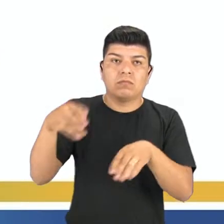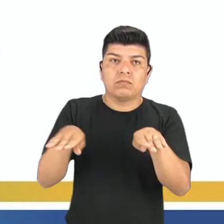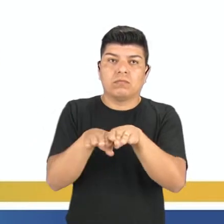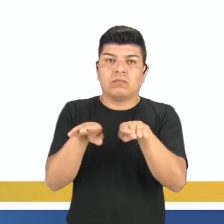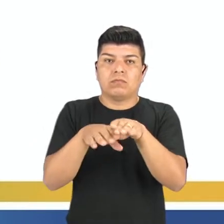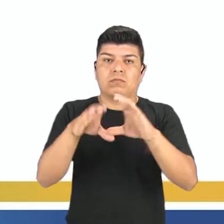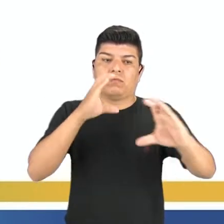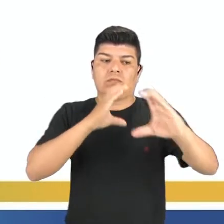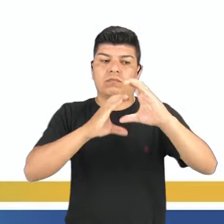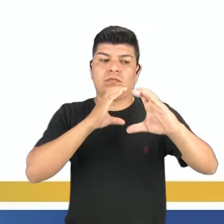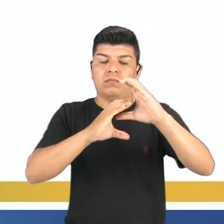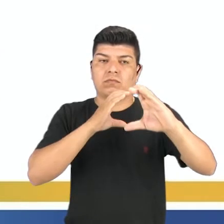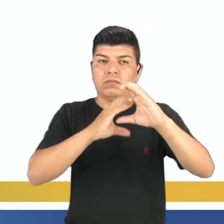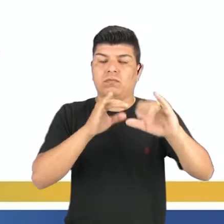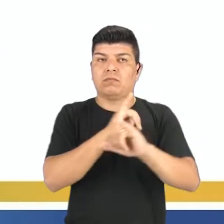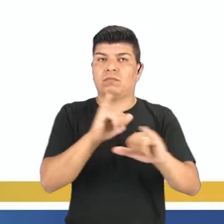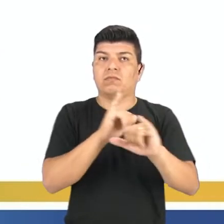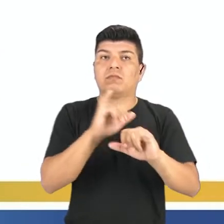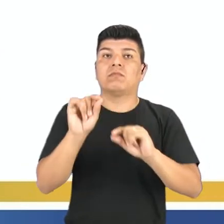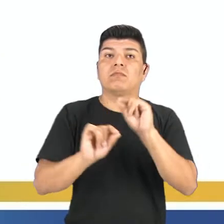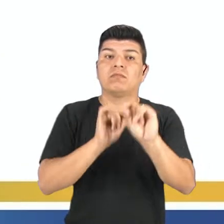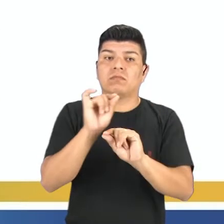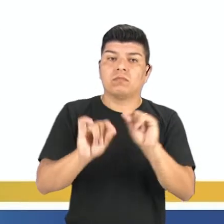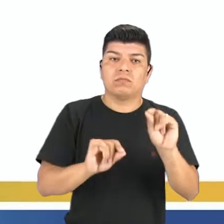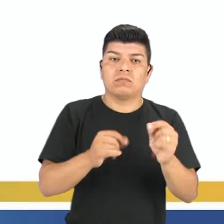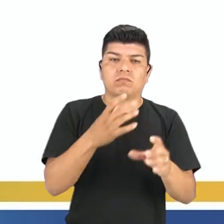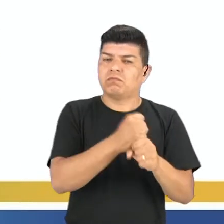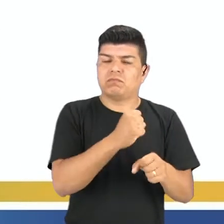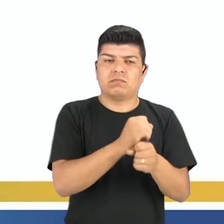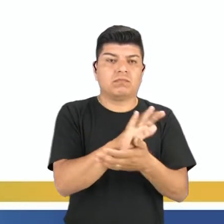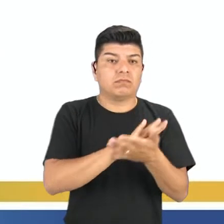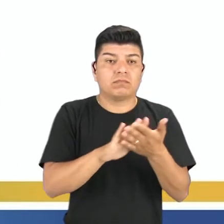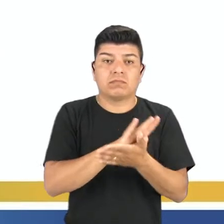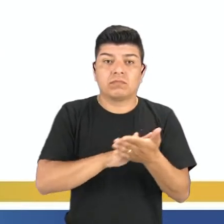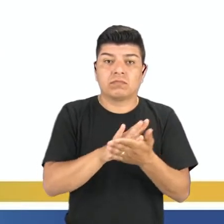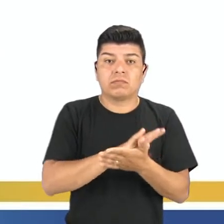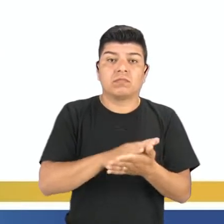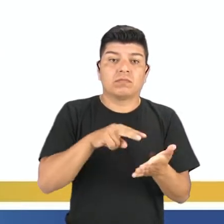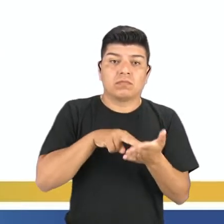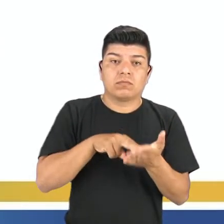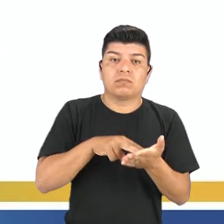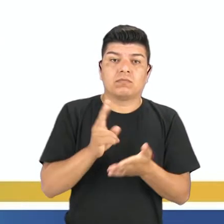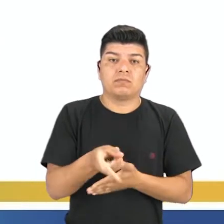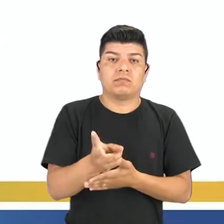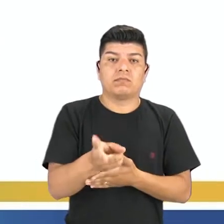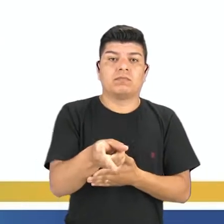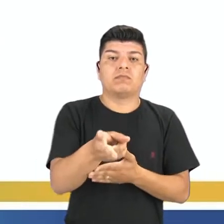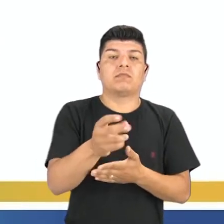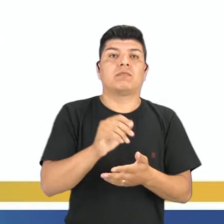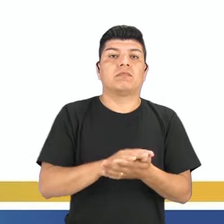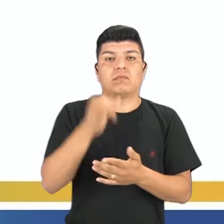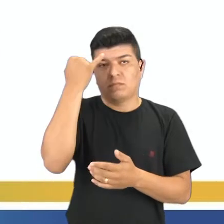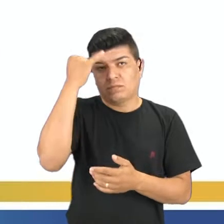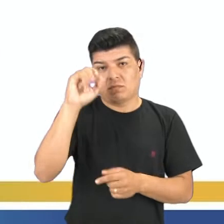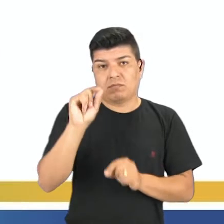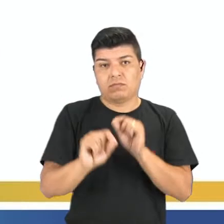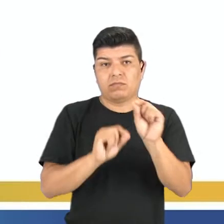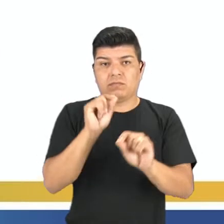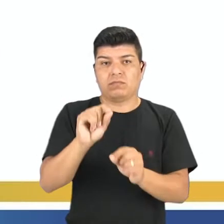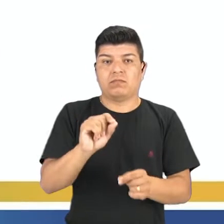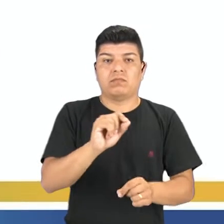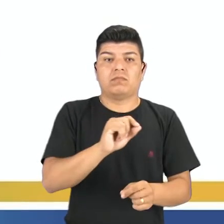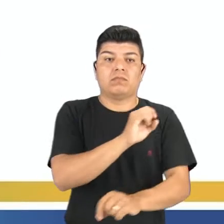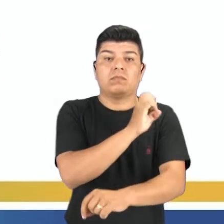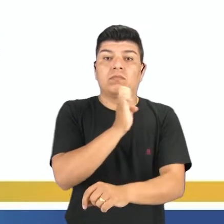meios de comunicação, de tal sorte que seja incalculada de maneira sólida e permanente. A ideia de que se deve ser